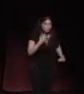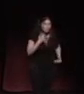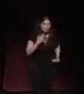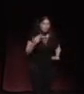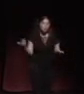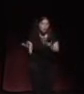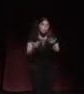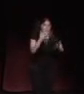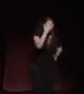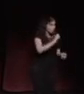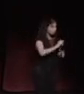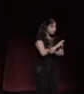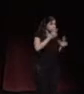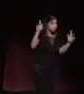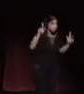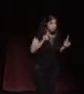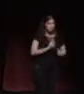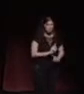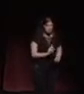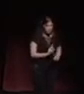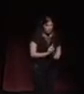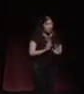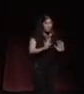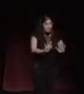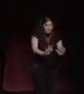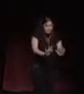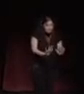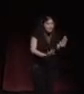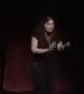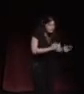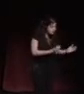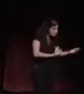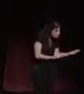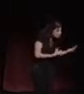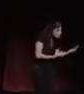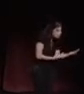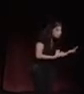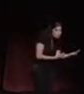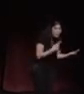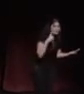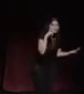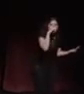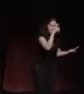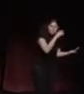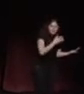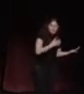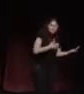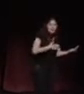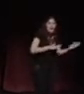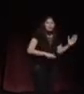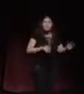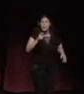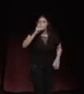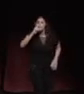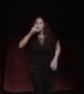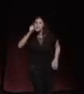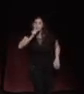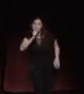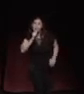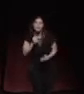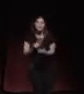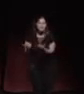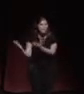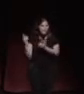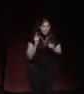mudança, às vezes é muito difícil dormir uma criança, então sempre dormem primeiro os pais durante vários dias. Às vezes vemos um pai tentando